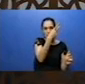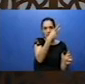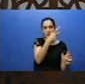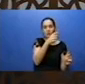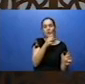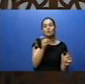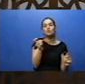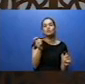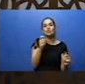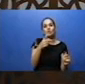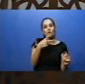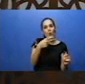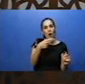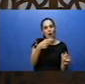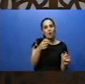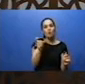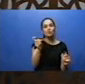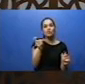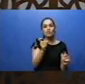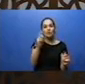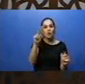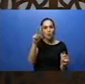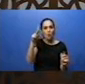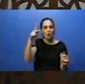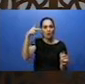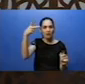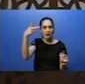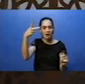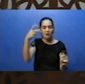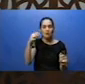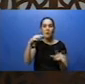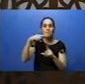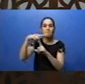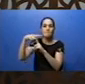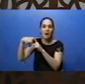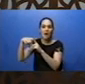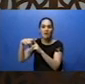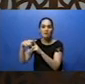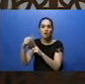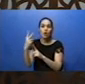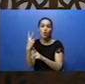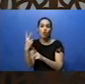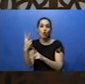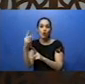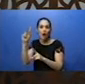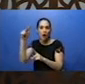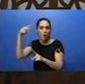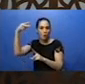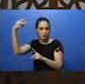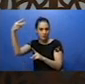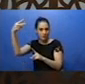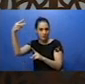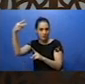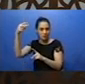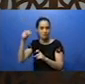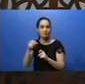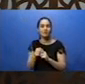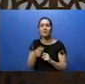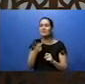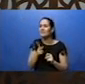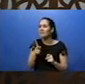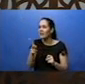está aqui porque ele é um cateto. Sempre no teorema de Pitágoras, a hipotenusa é